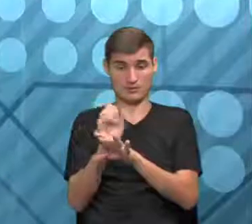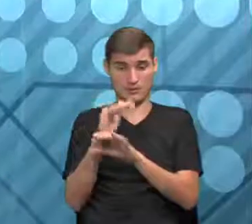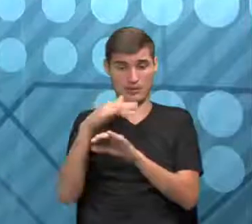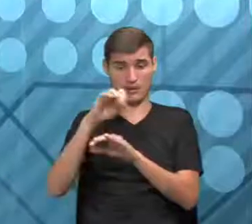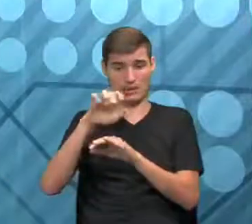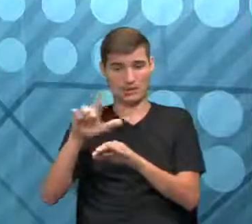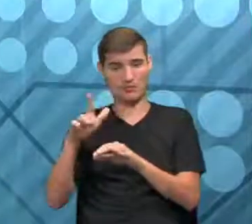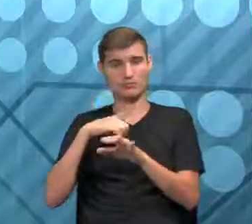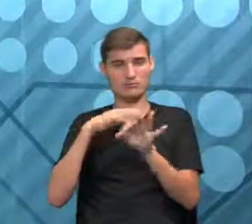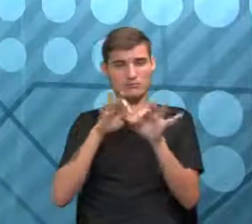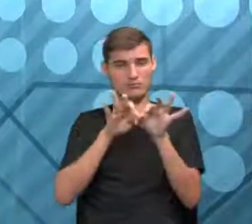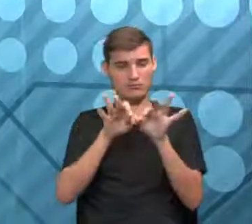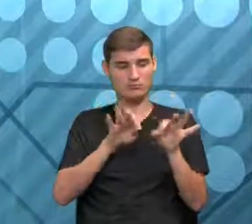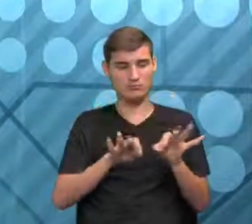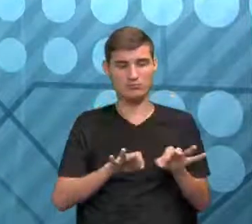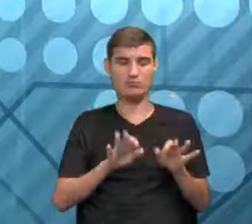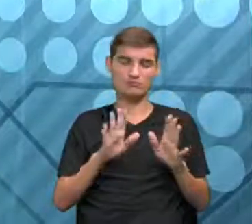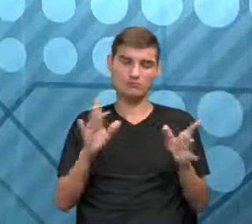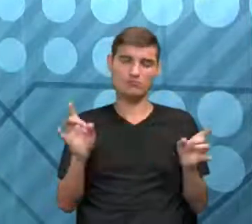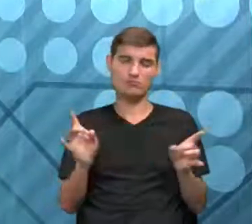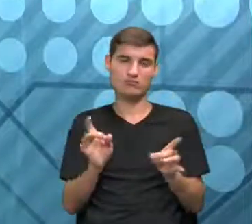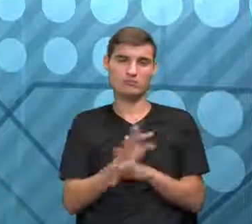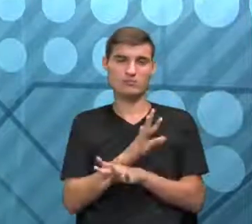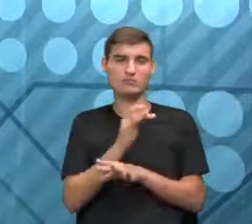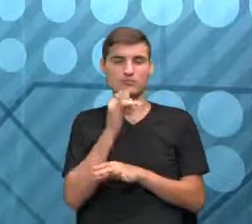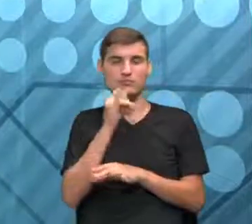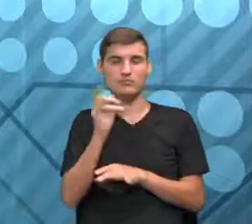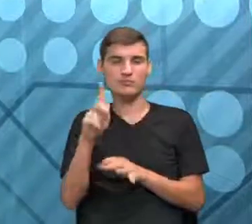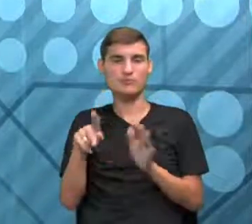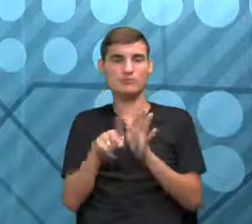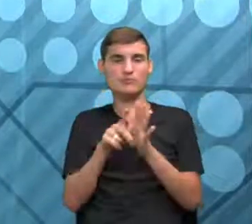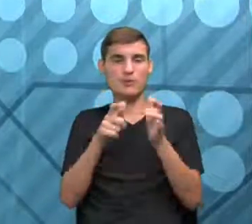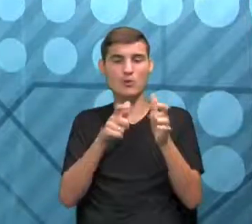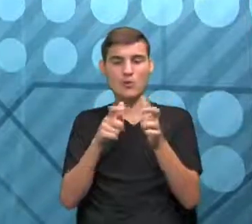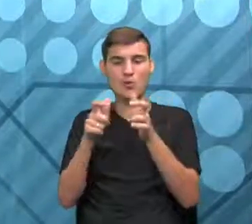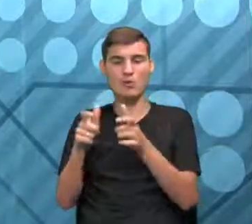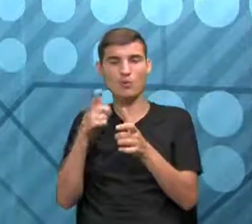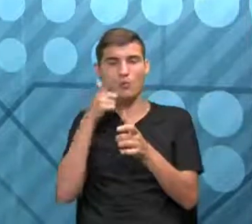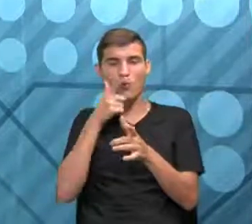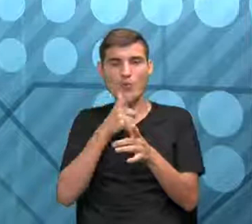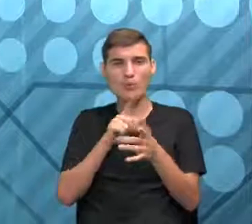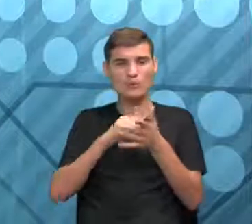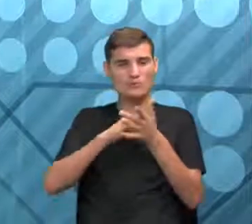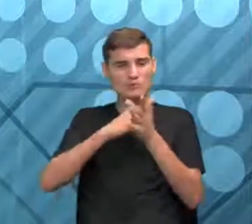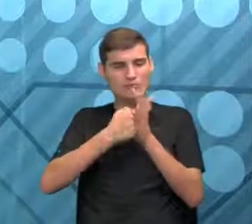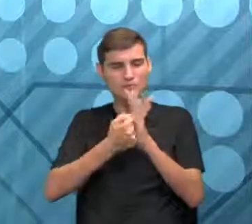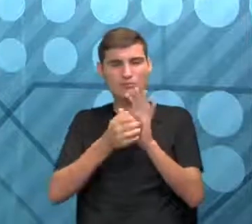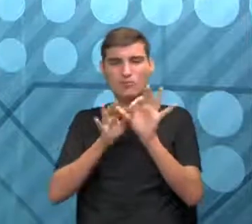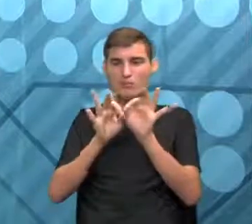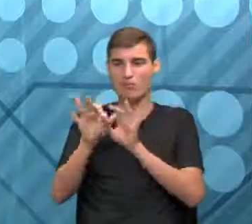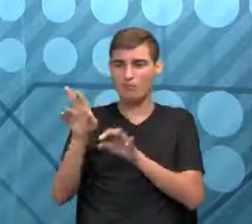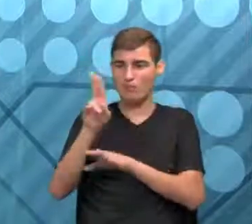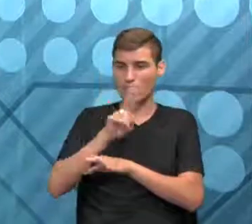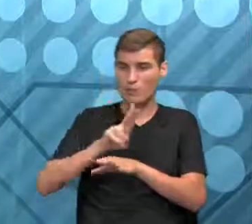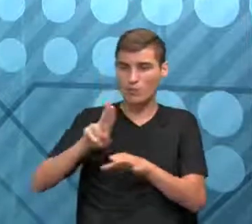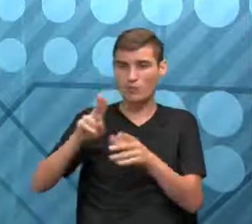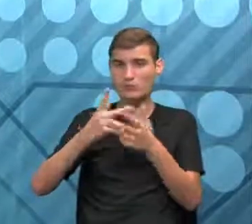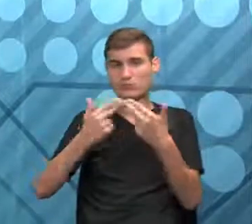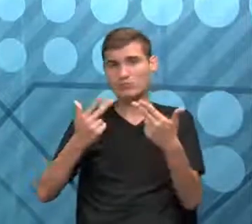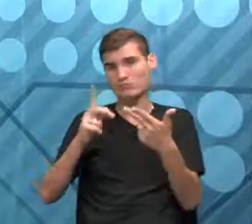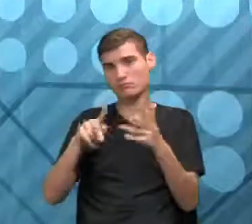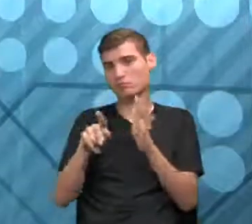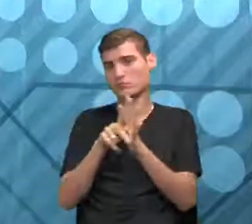ele demodula, aí ele está bem feito, o sinal está bem demodulado para poder ser decodificado, se eu utilizar alguma criptografia.